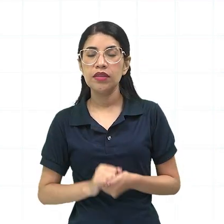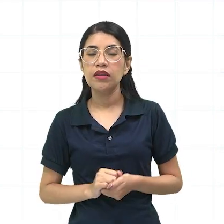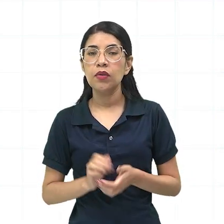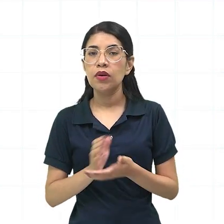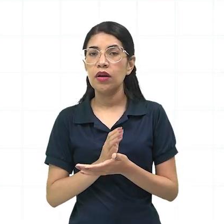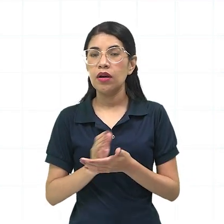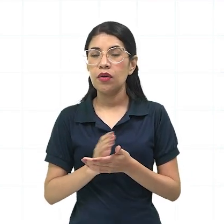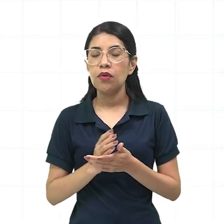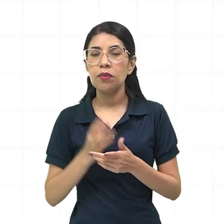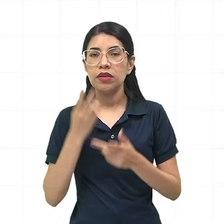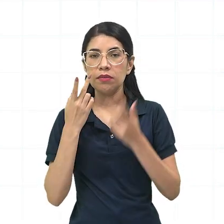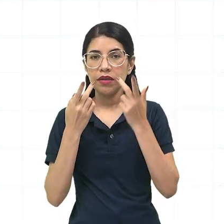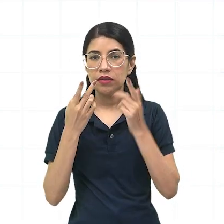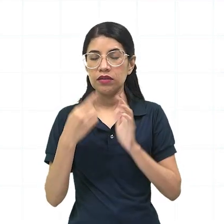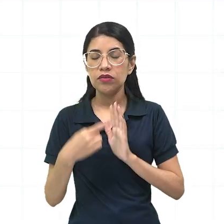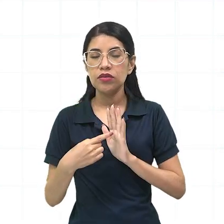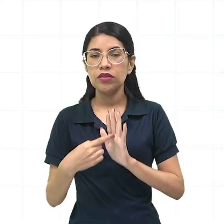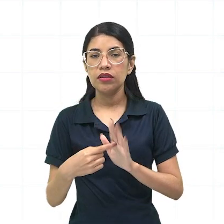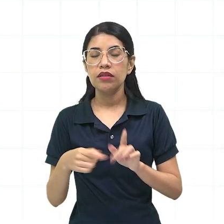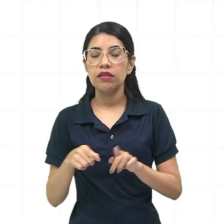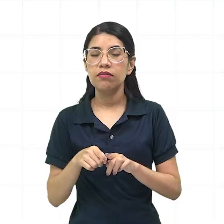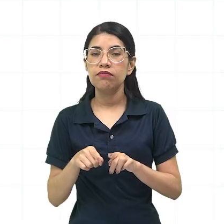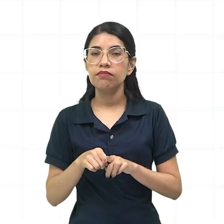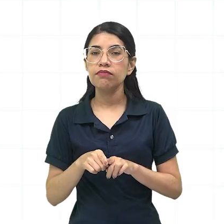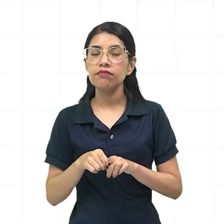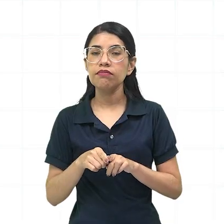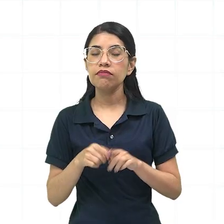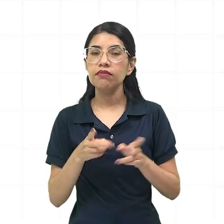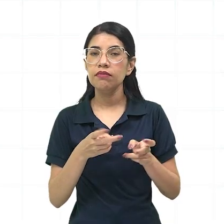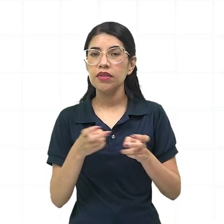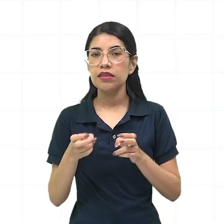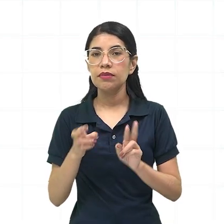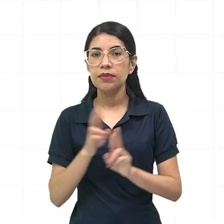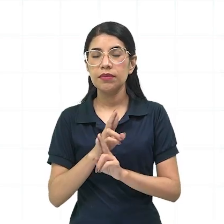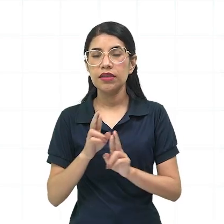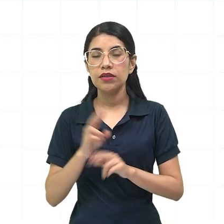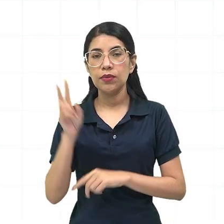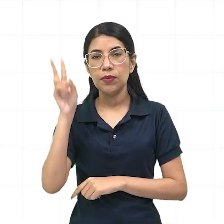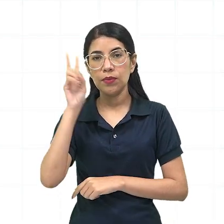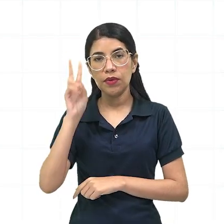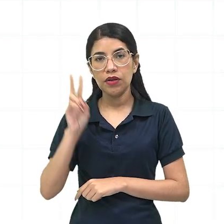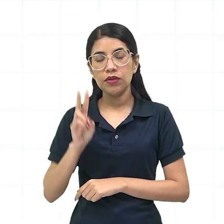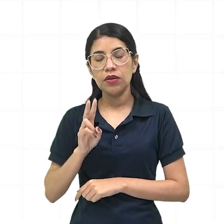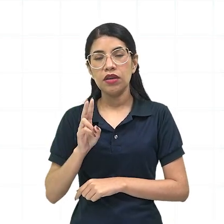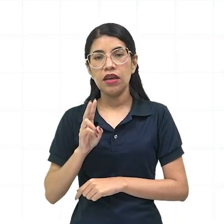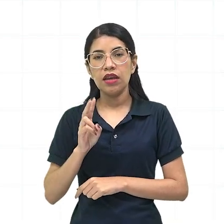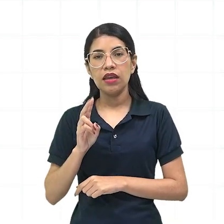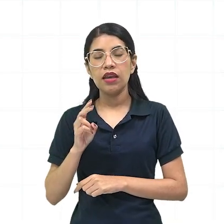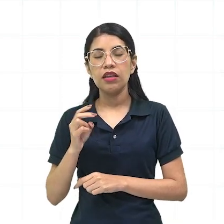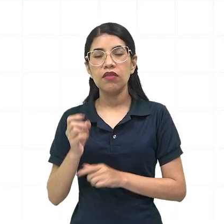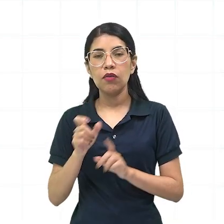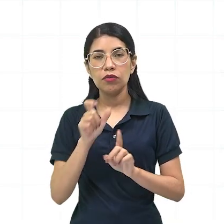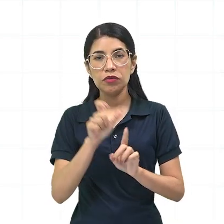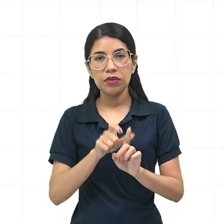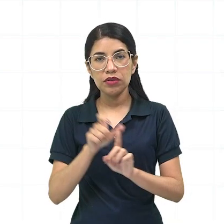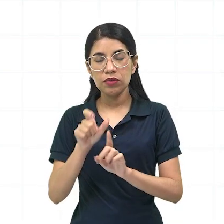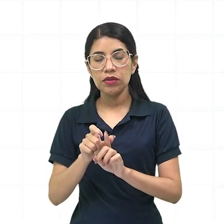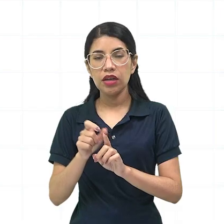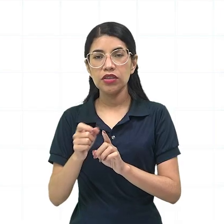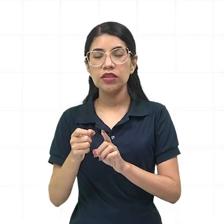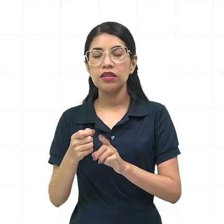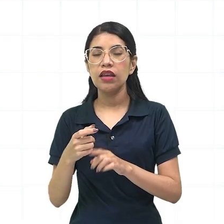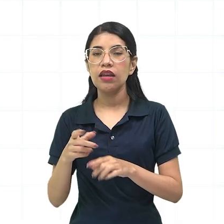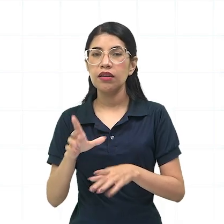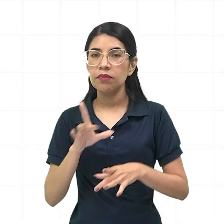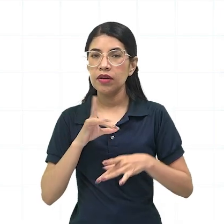peças que a gente consegue perceber ali a relação com a história, que elas vão recriando personagens. Aí a